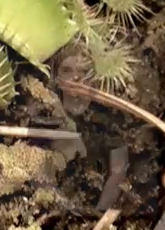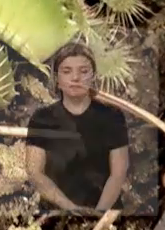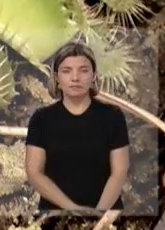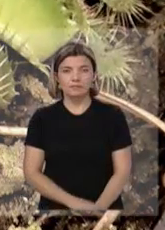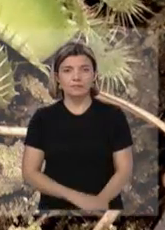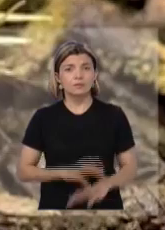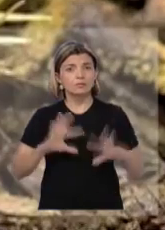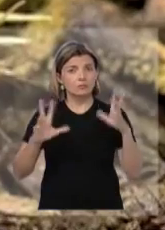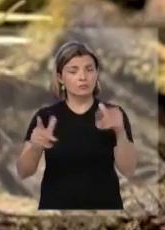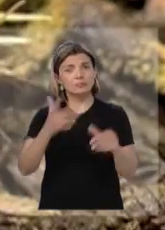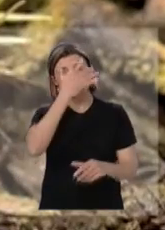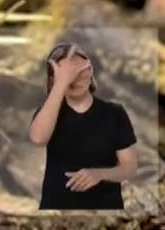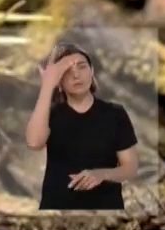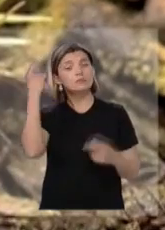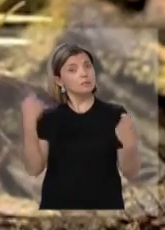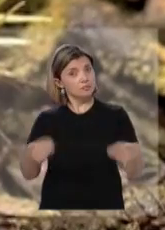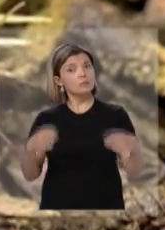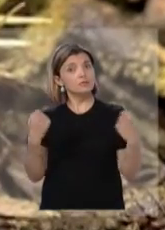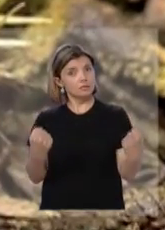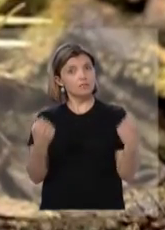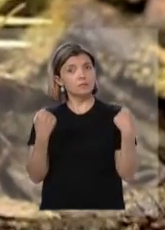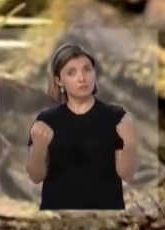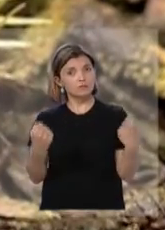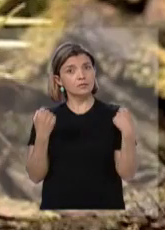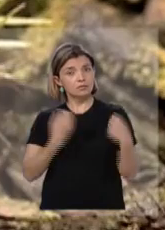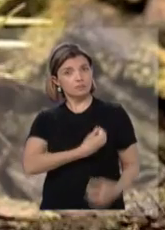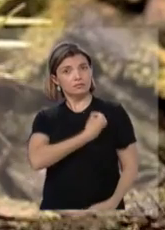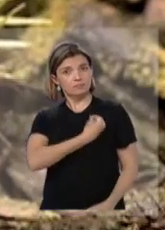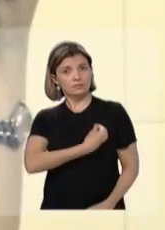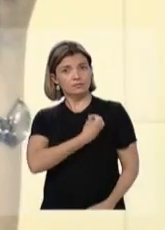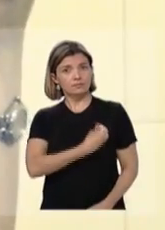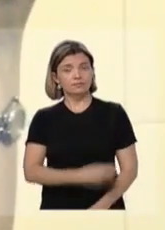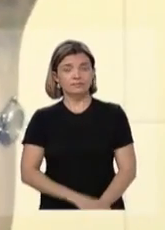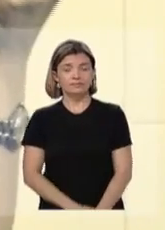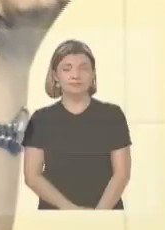Todos os seres vivos precisam de energia para sobreviver.